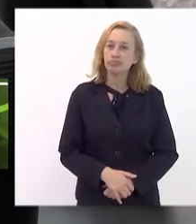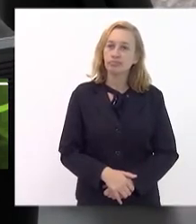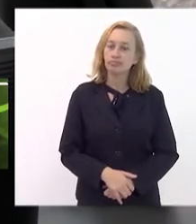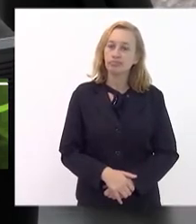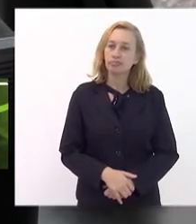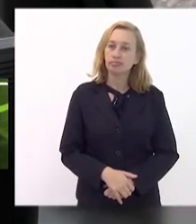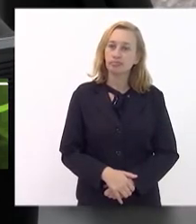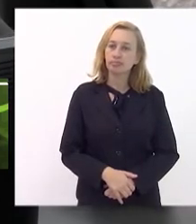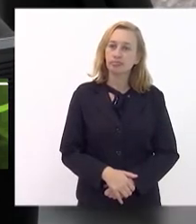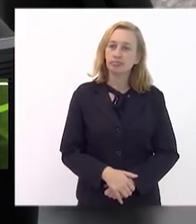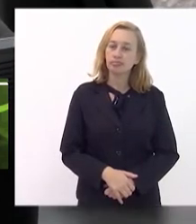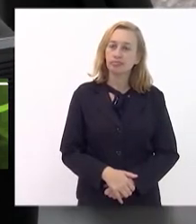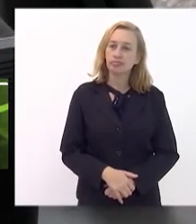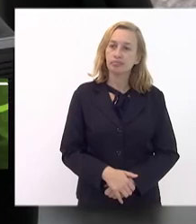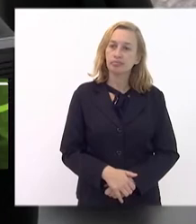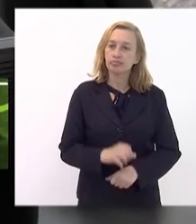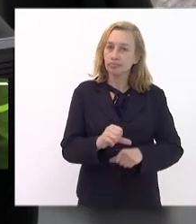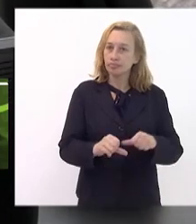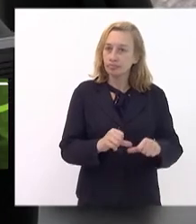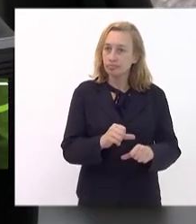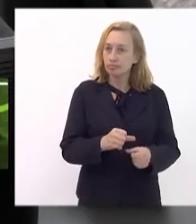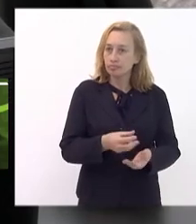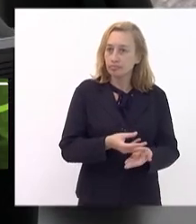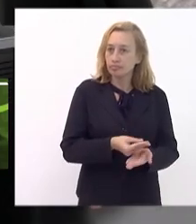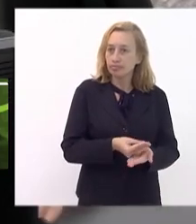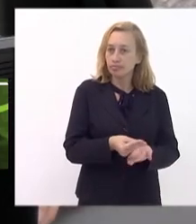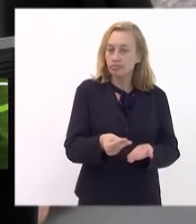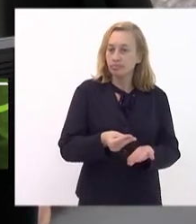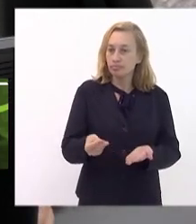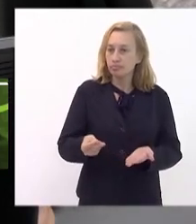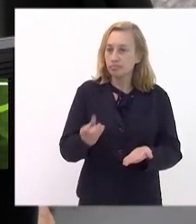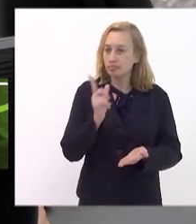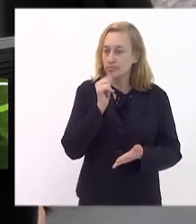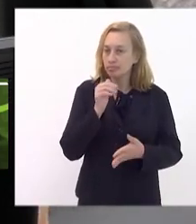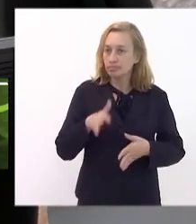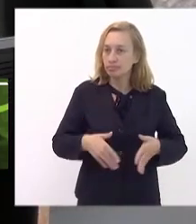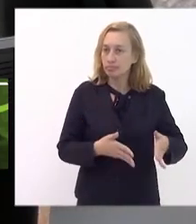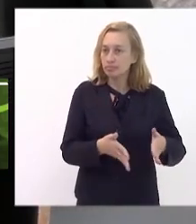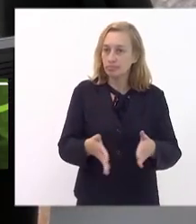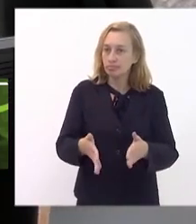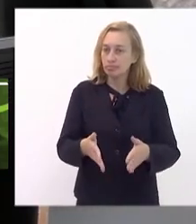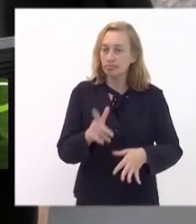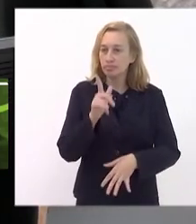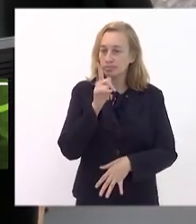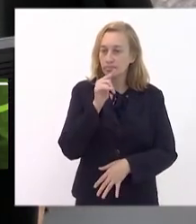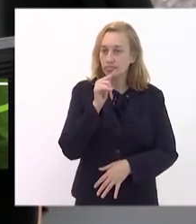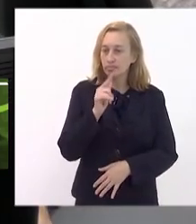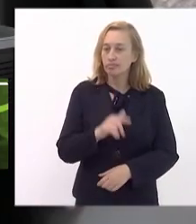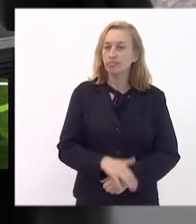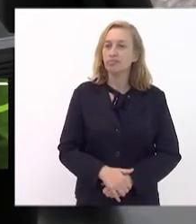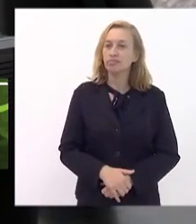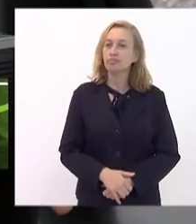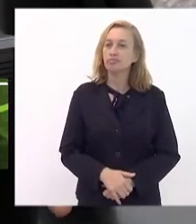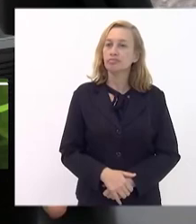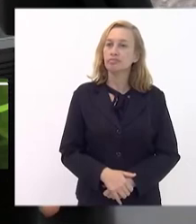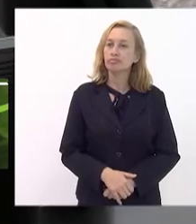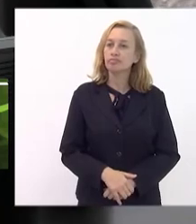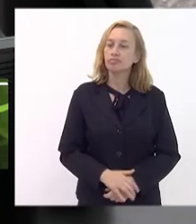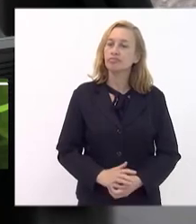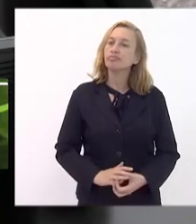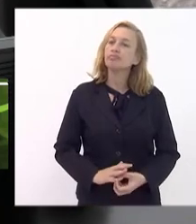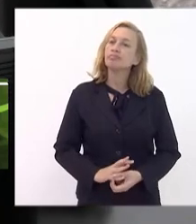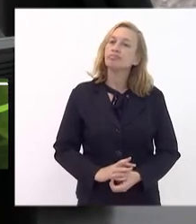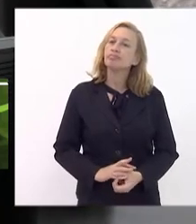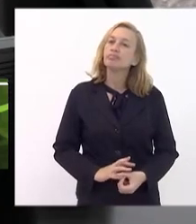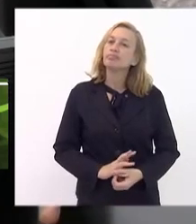mudando a distribuição do regime das águas, isso de alguma forma vai